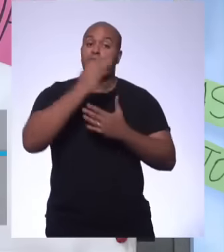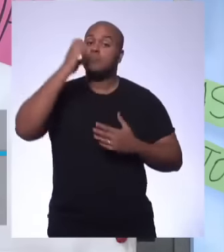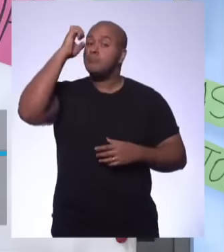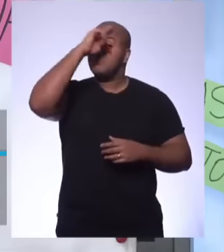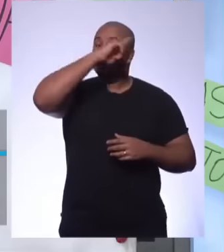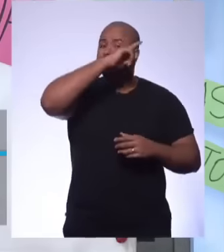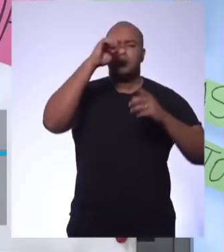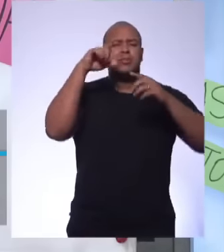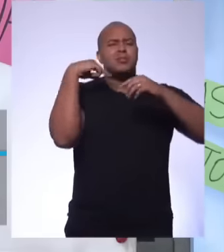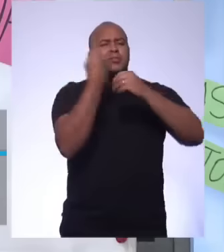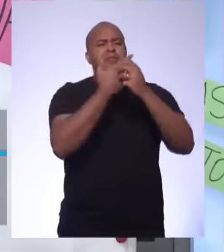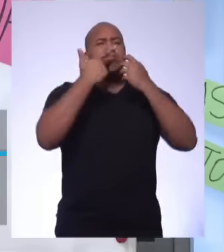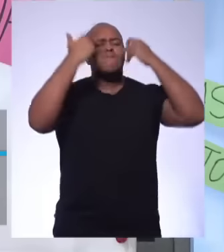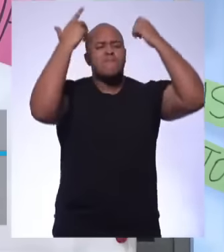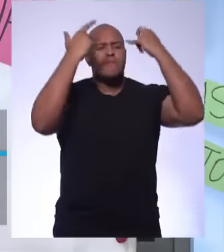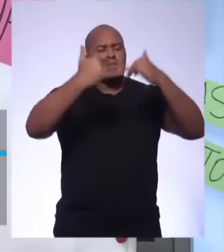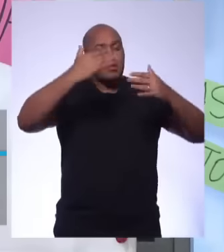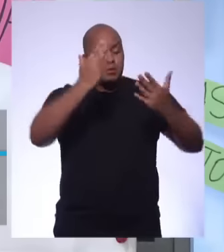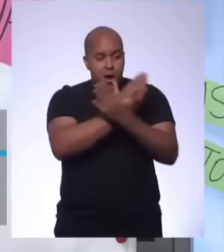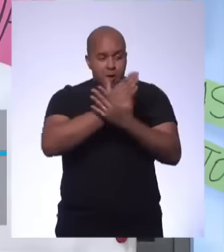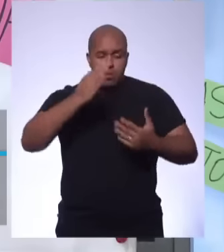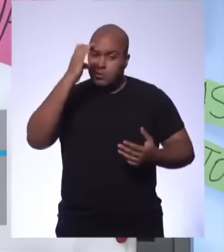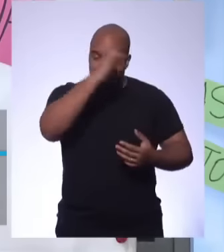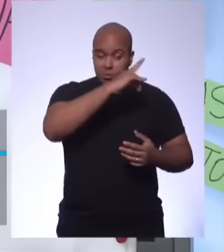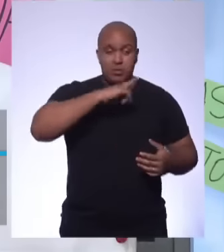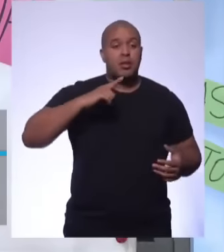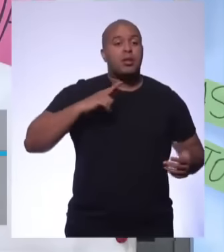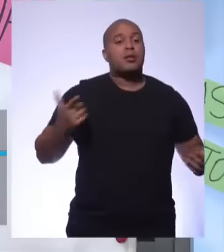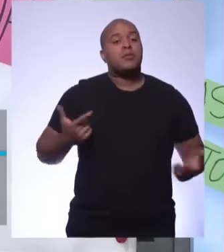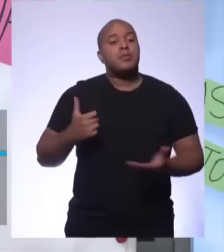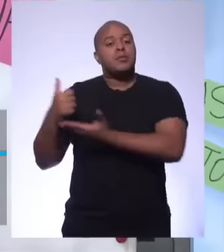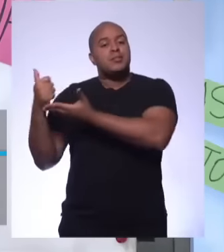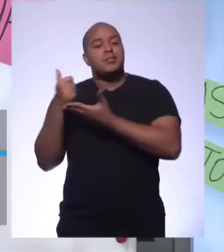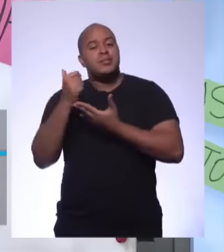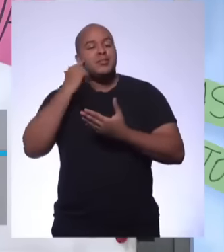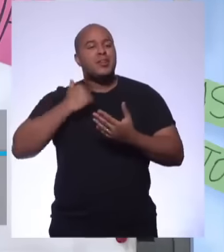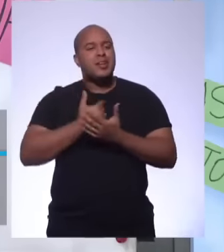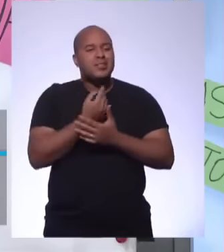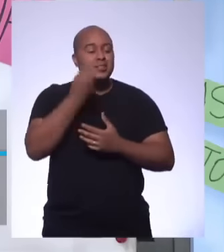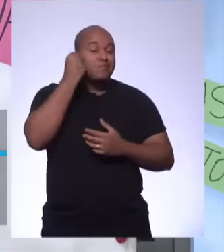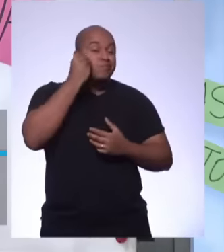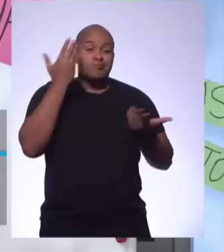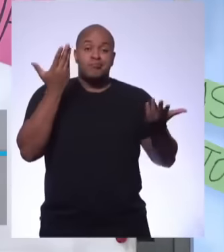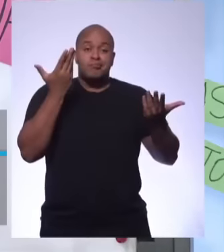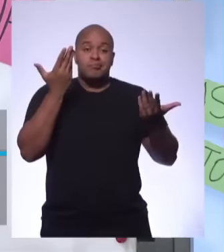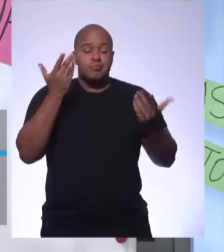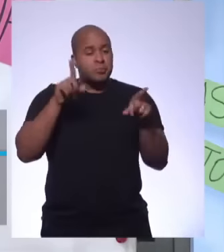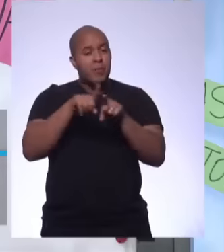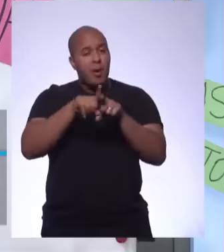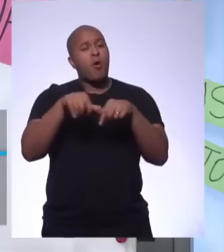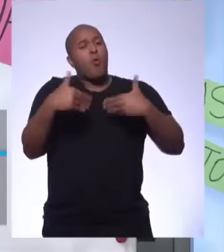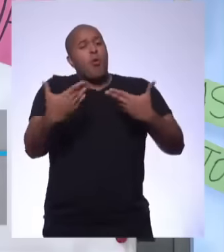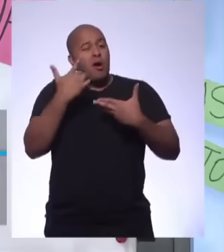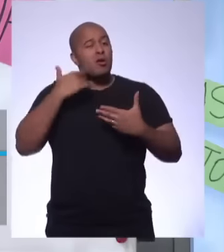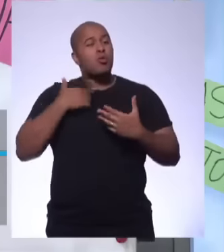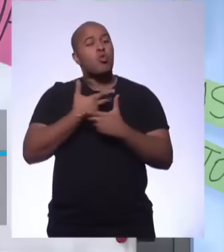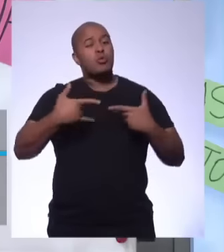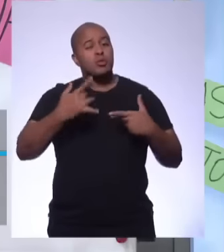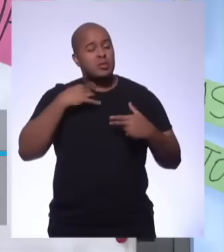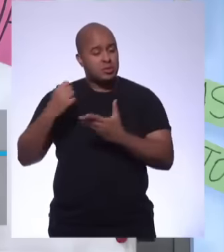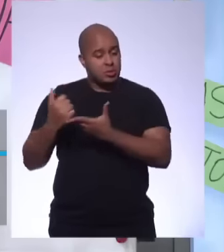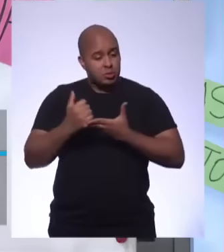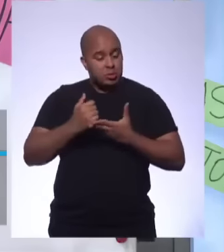Nós falamos nas aulas anteriores sobre as dificuldades de trazer nessas especiarias. Já falamos também, inclusive, quais são as especiarias e a